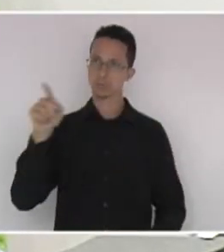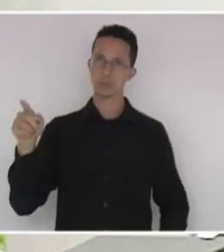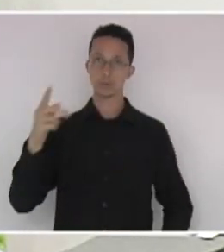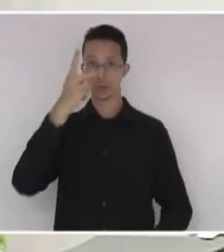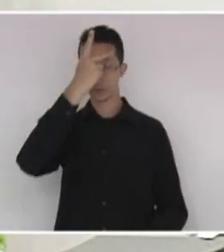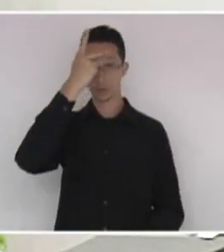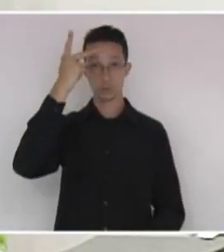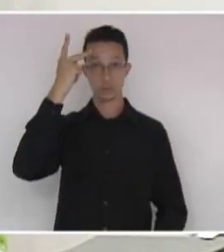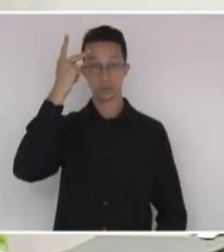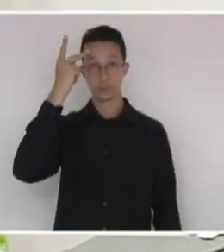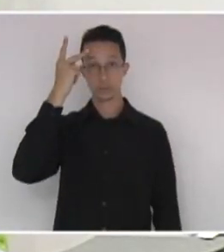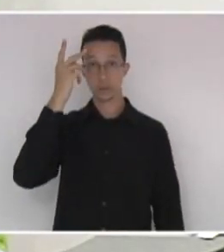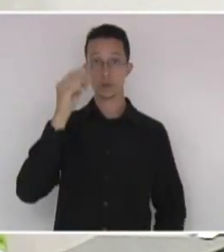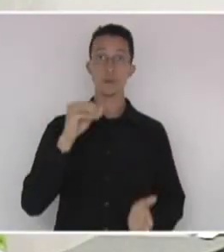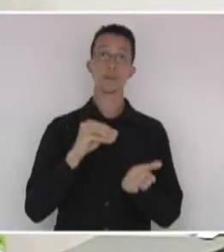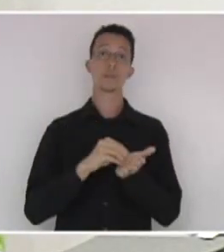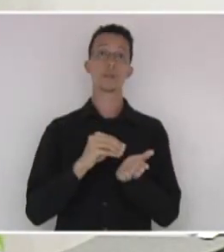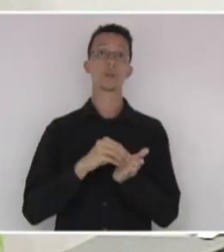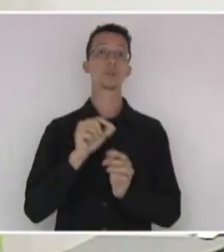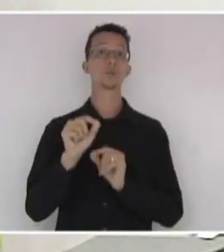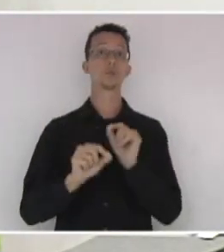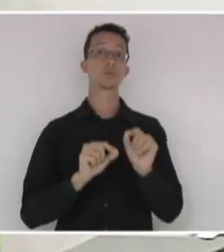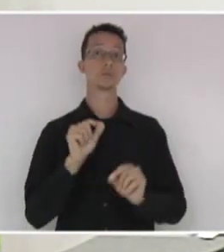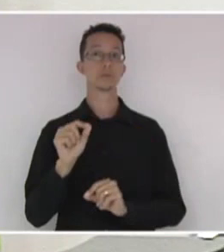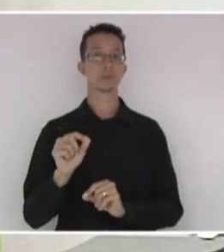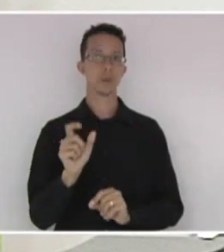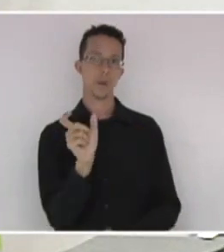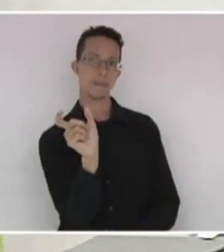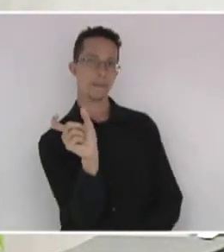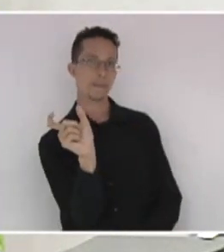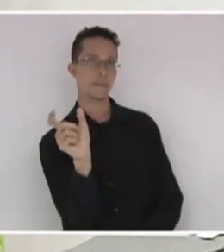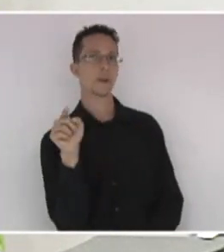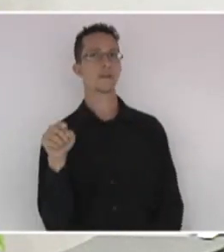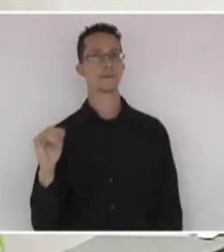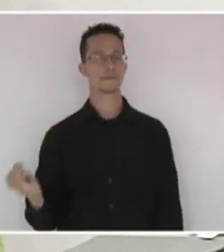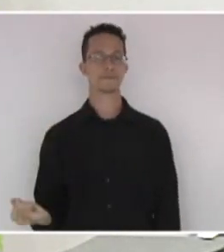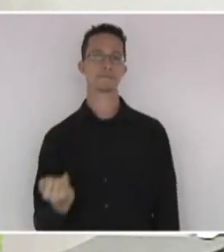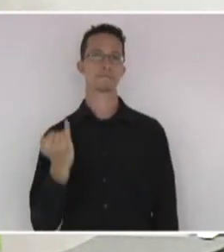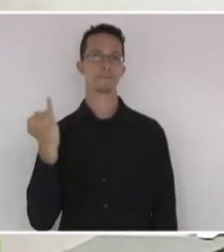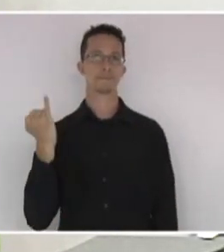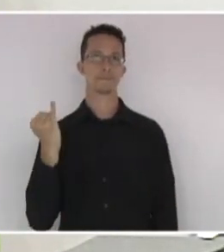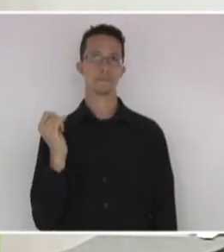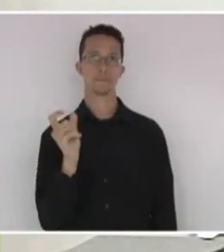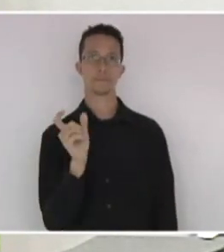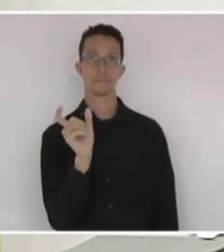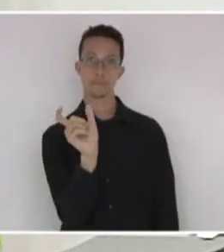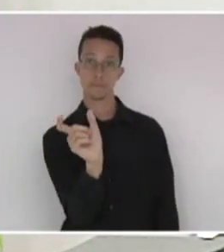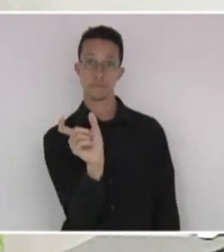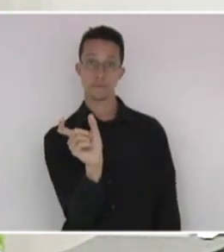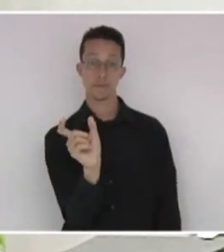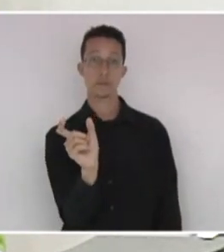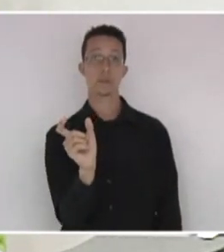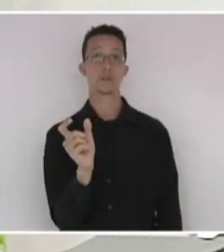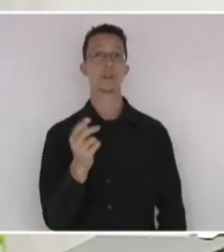a falta de uma palavra que significa muito, deputado Natalino Lázari,